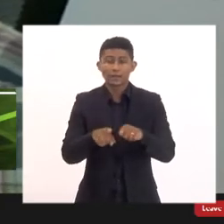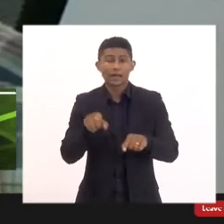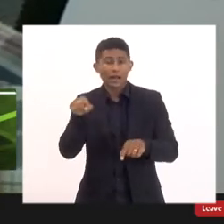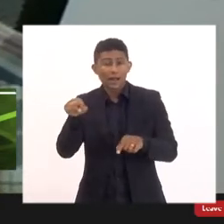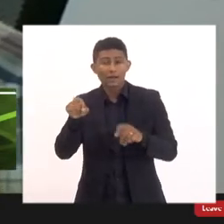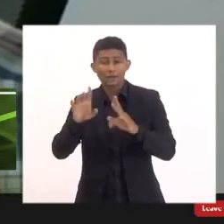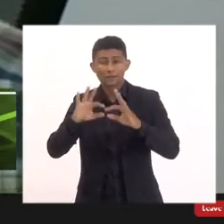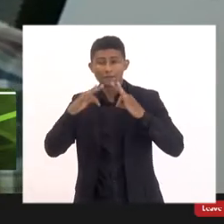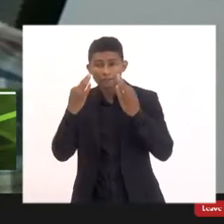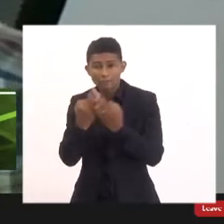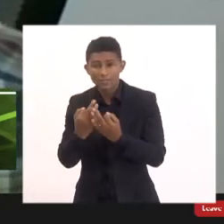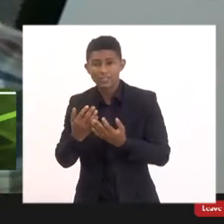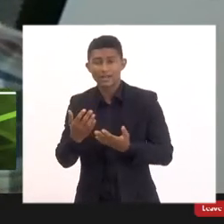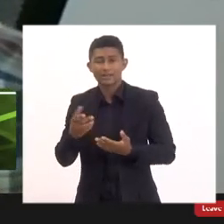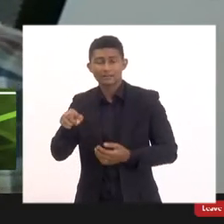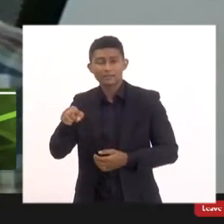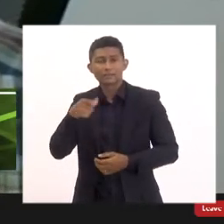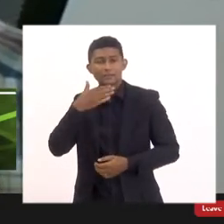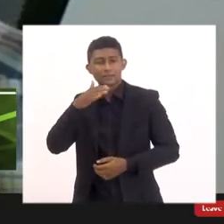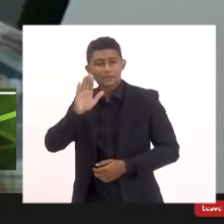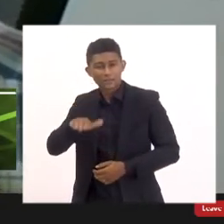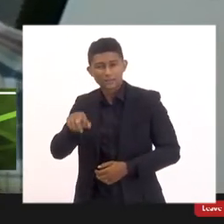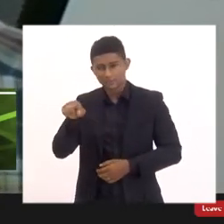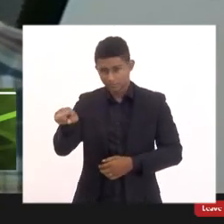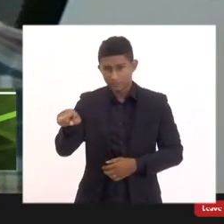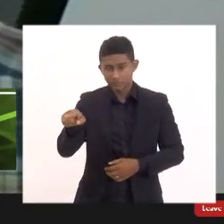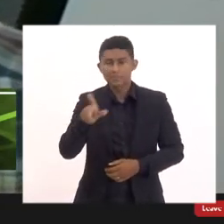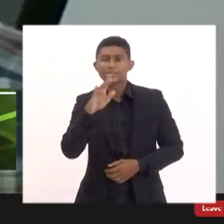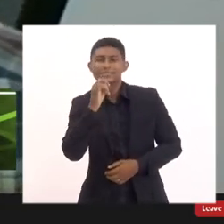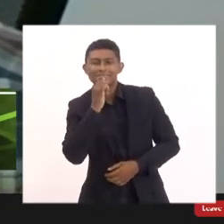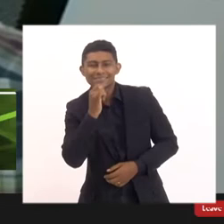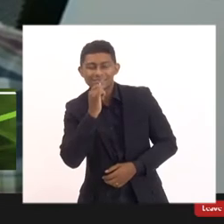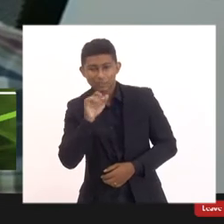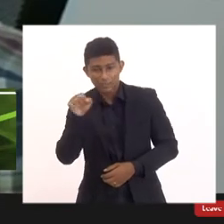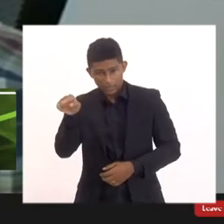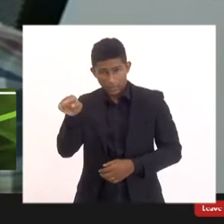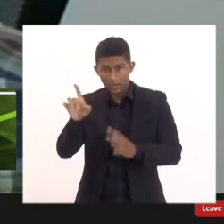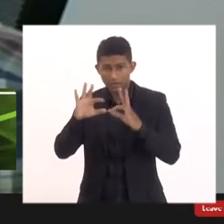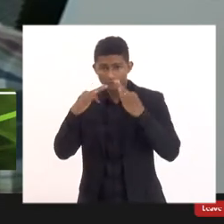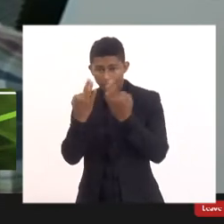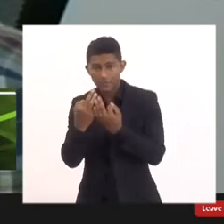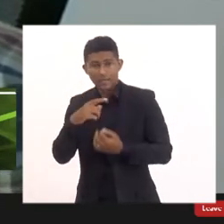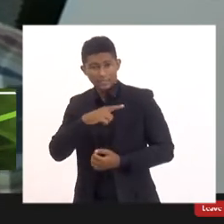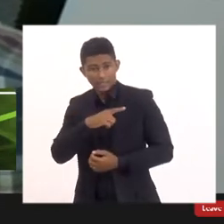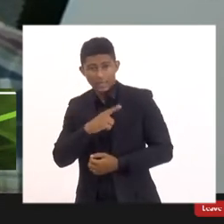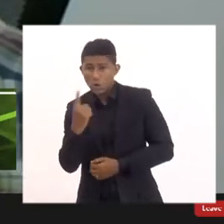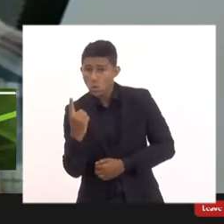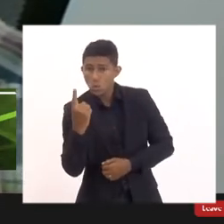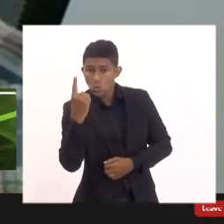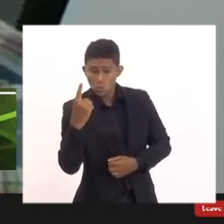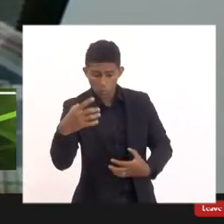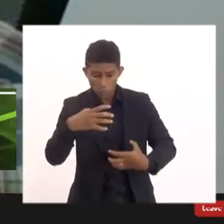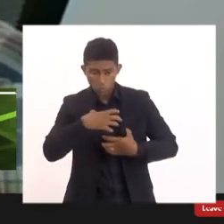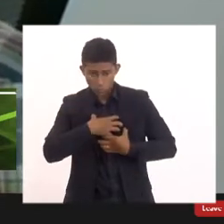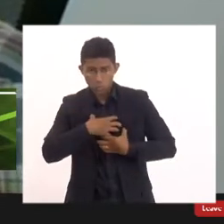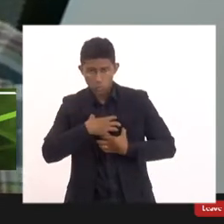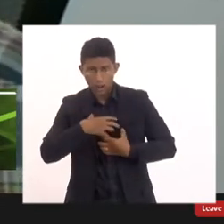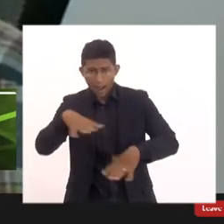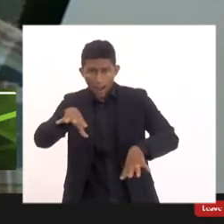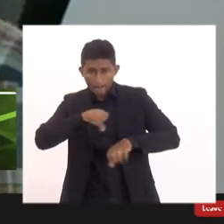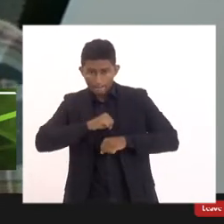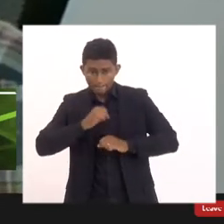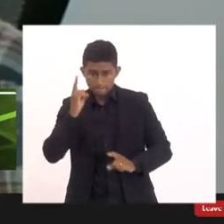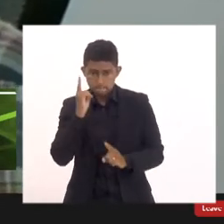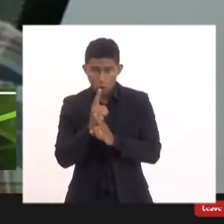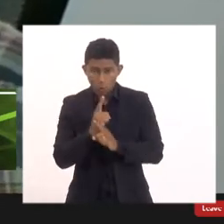até a pessoa ter um sintoma para transmitir. Então, se tem um familiar positivo ou sintomático, a escola deve ser comunicada, aquela